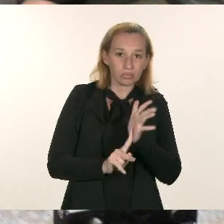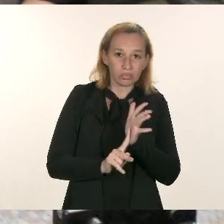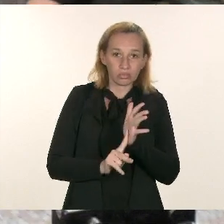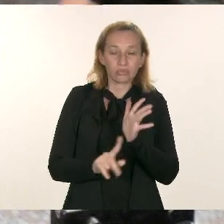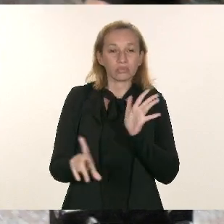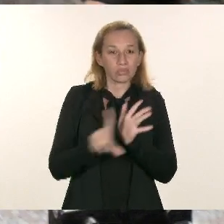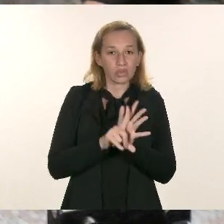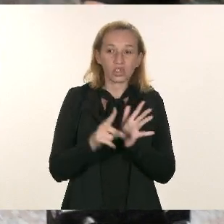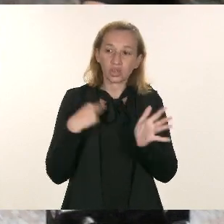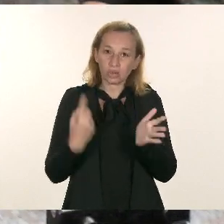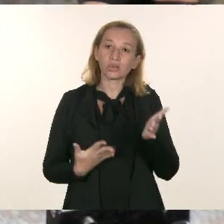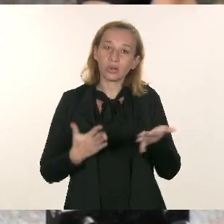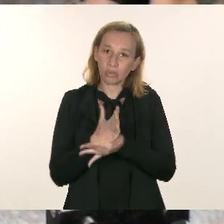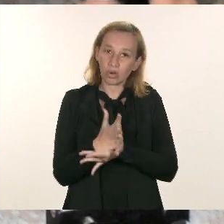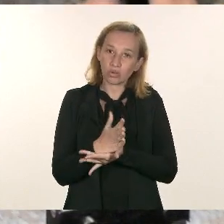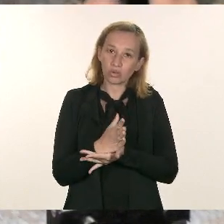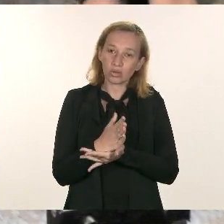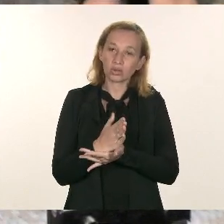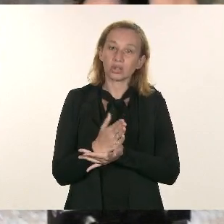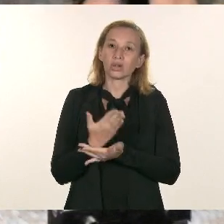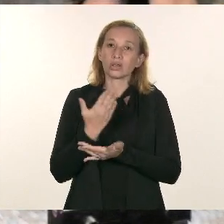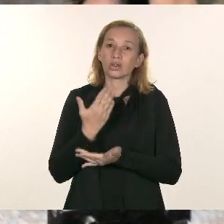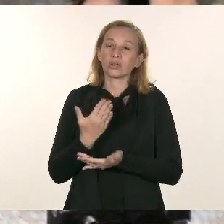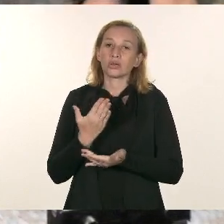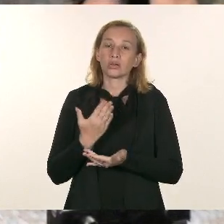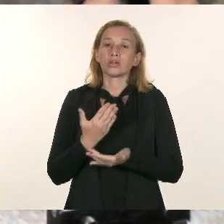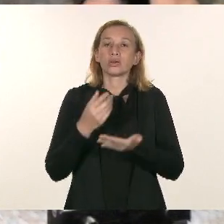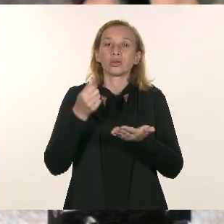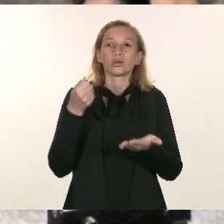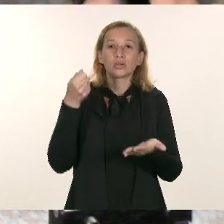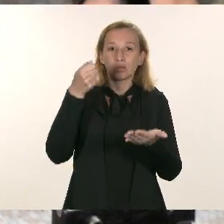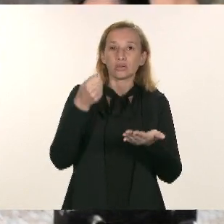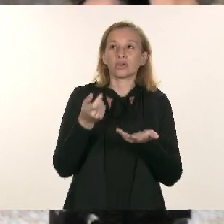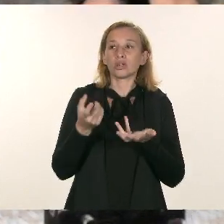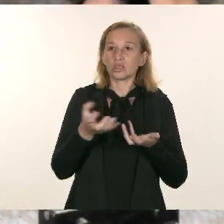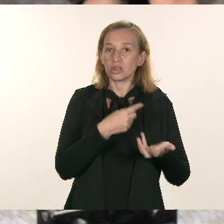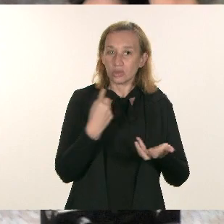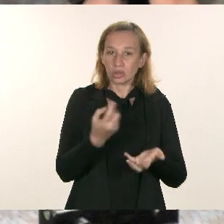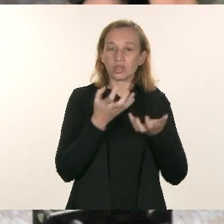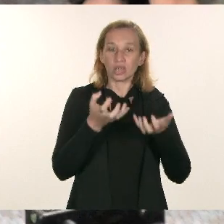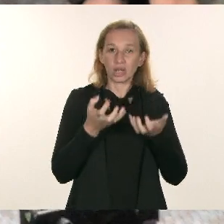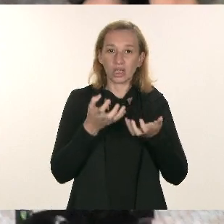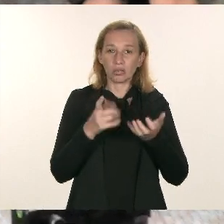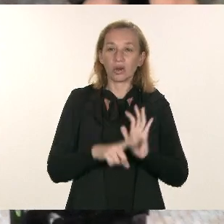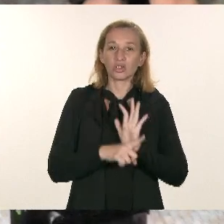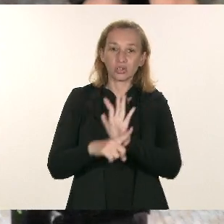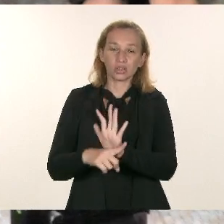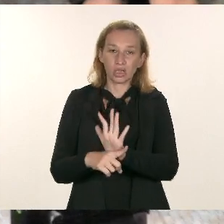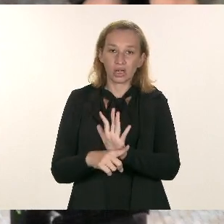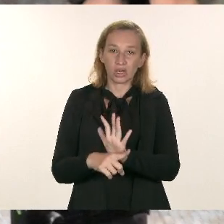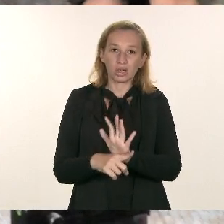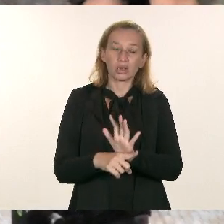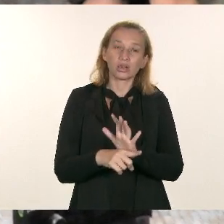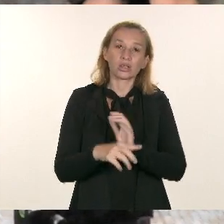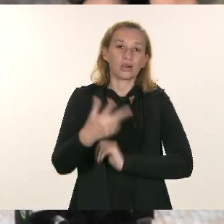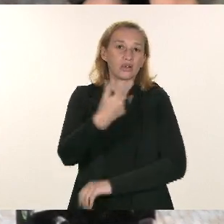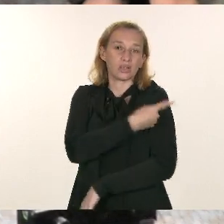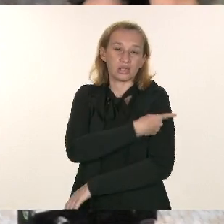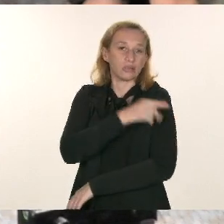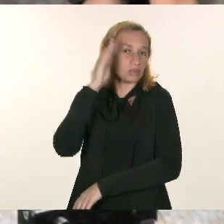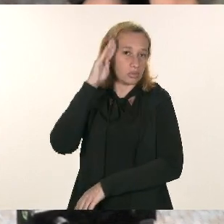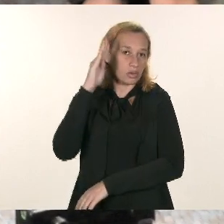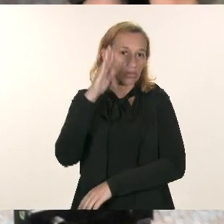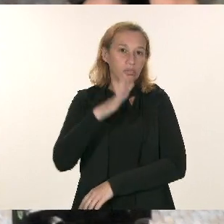nós aprovamos, que nos comprometemos agora a priorizar a vacina para os profissionais da educação. E nesse final